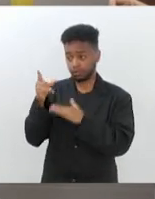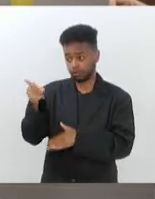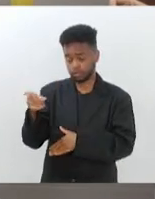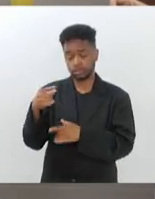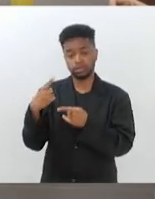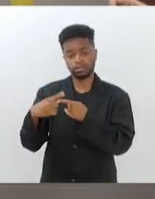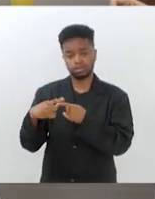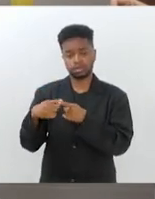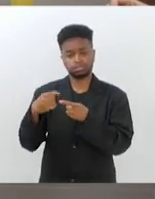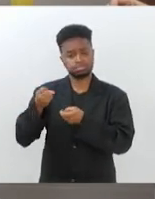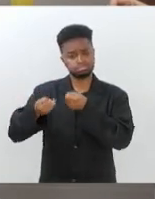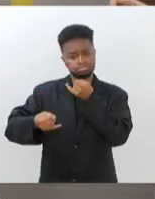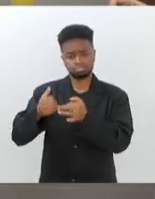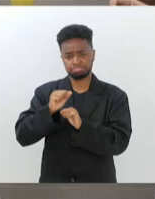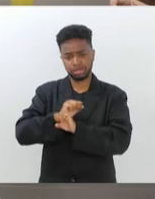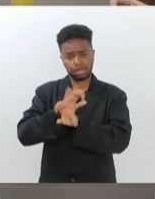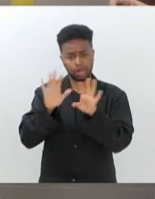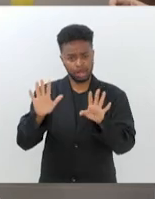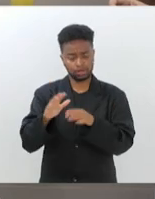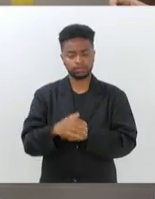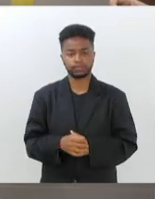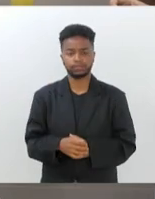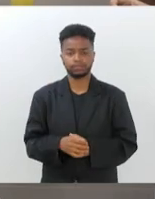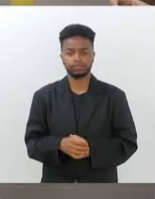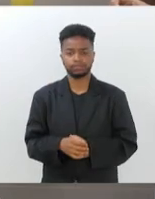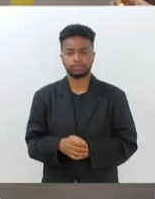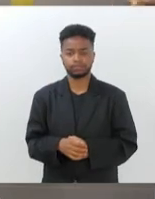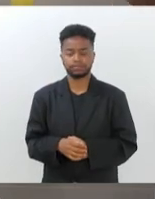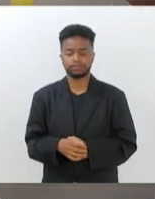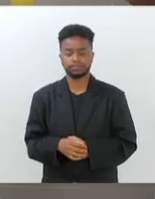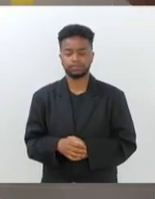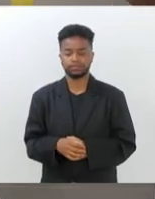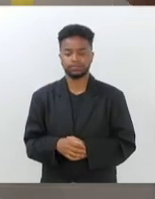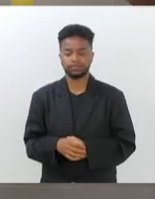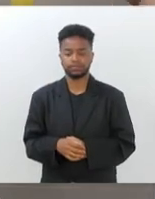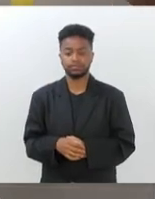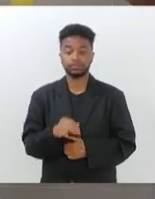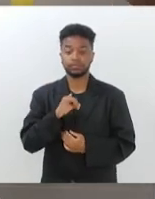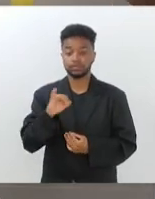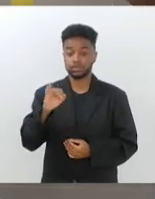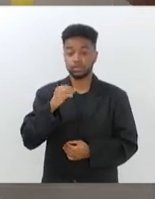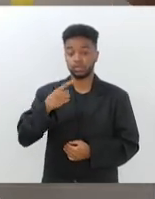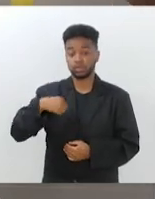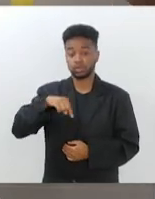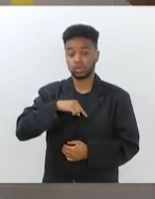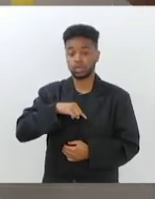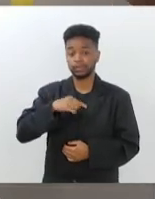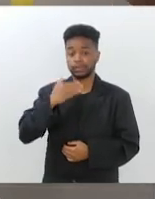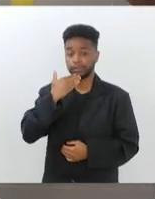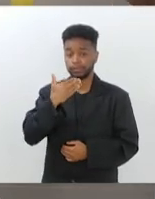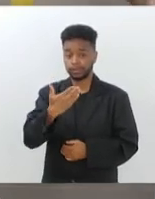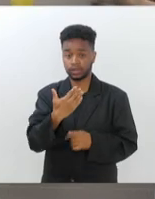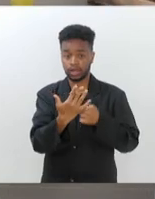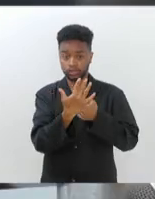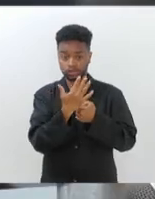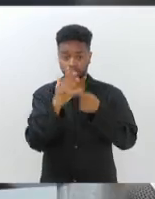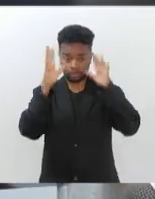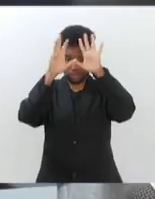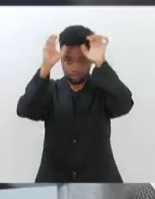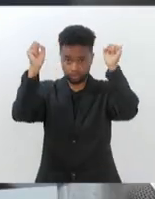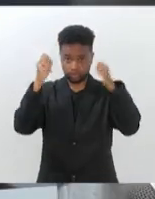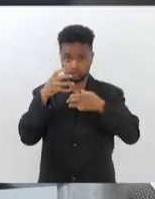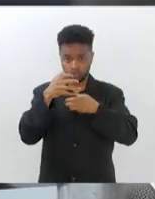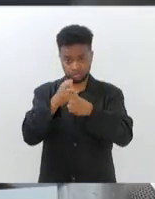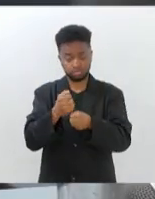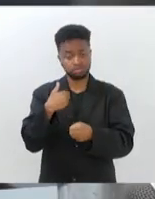Lucidez da fala e quanto mais nós demos o Tribunal de Contas do Estado eu considero que seja mais